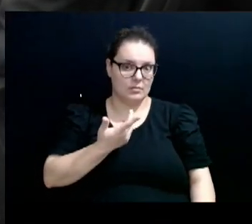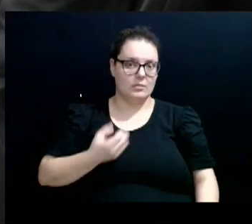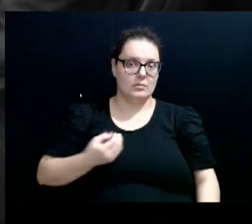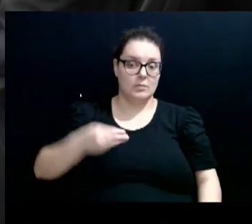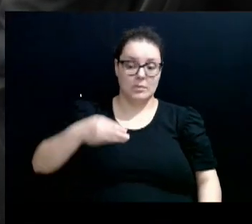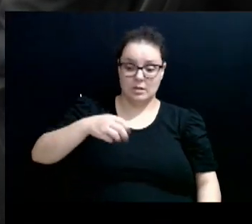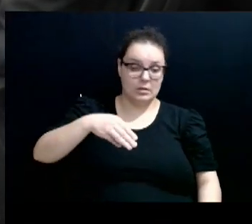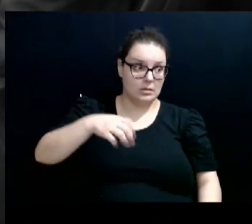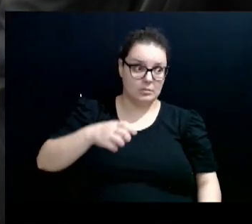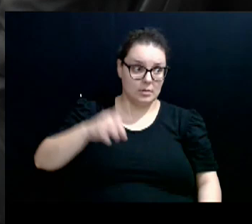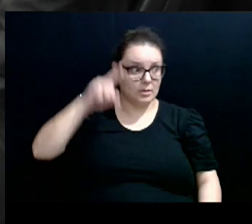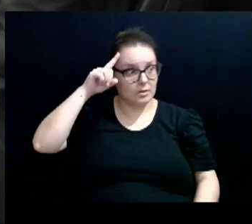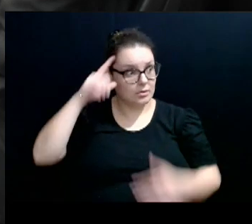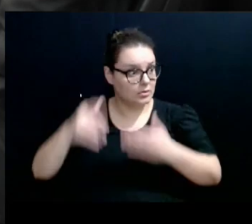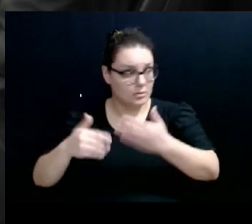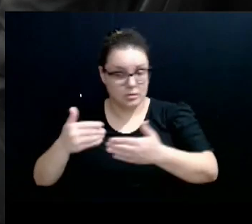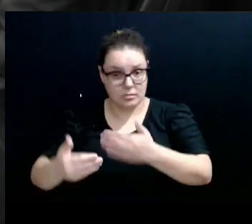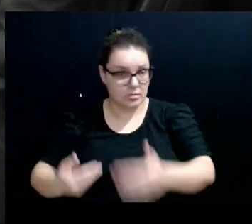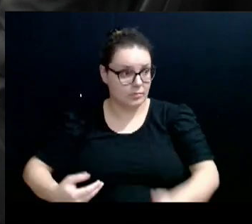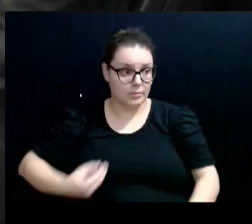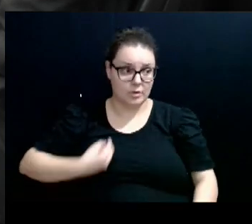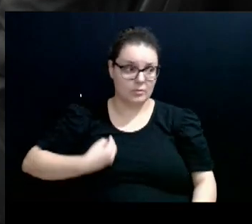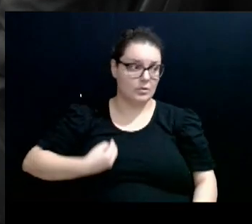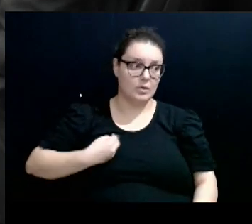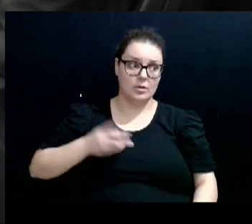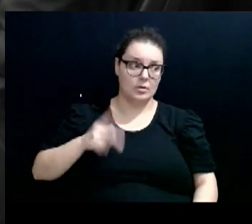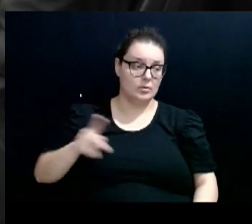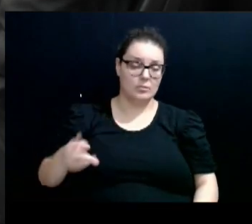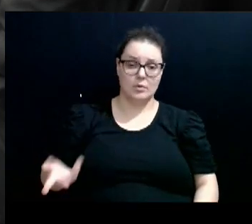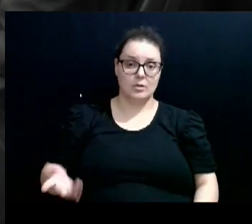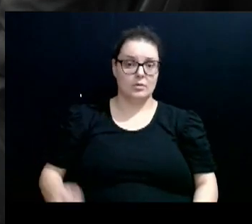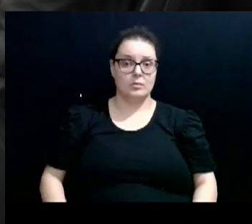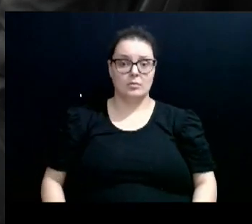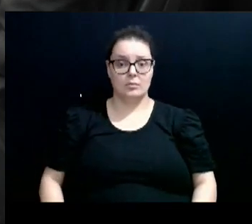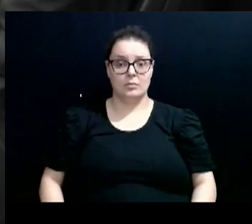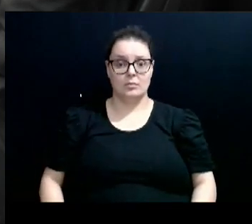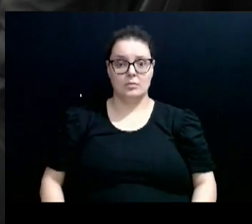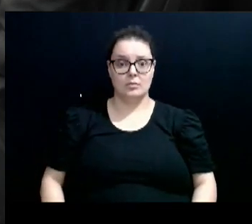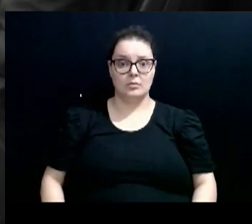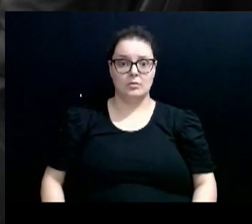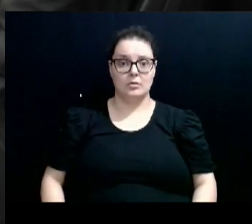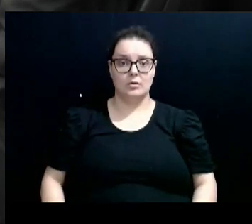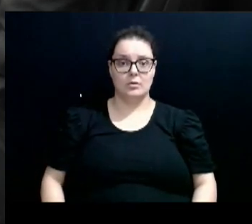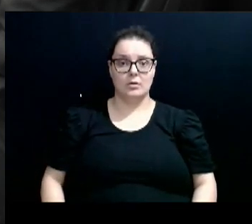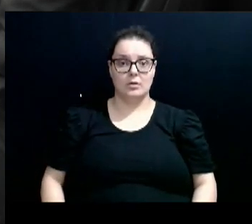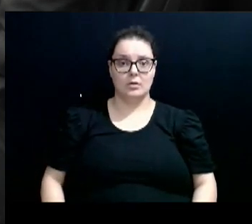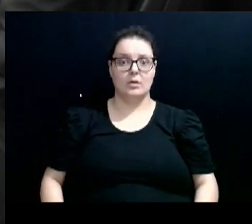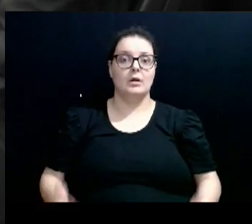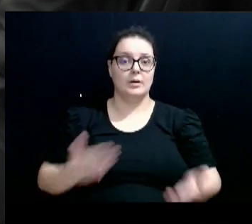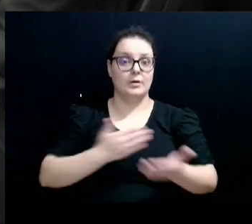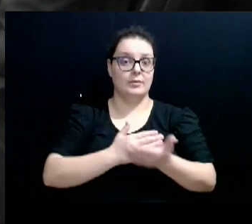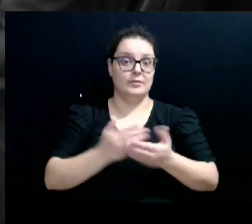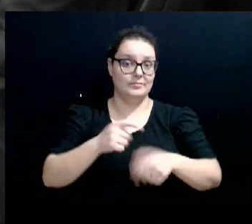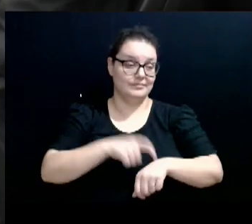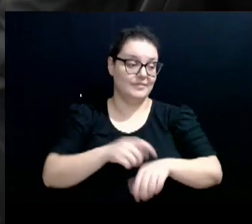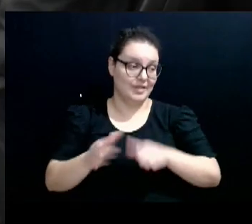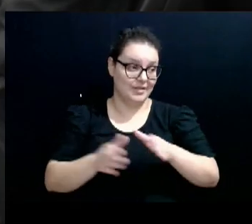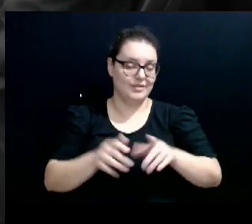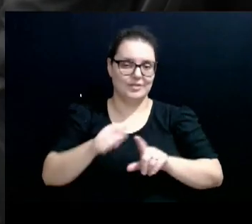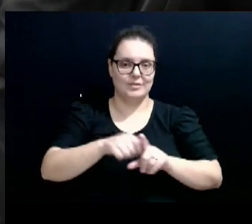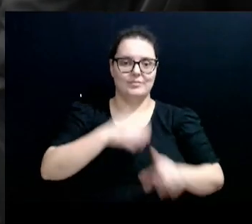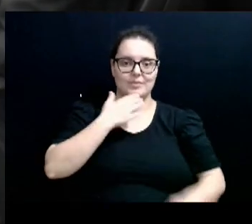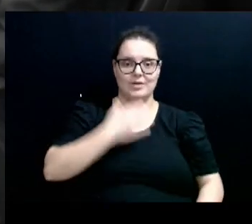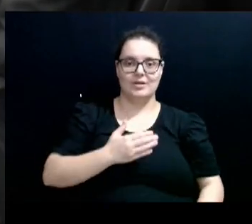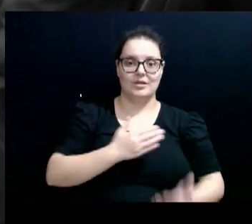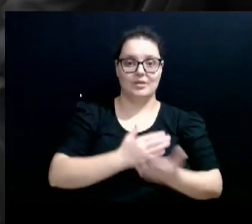cotidianas vividas pelos professores. Por exemplo, agora que vai começar, a gente está no período de dezembro, logo começam as férias,